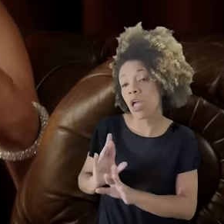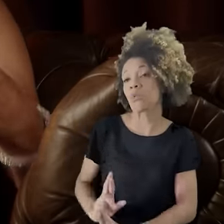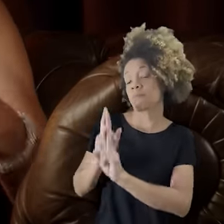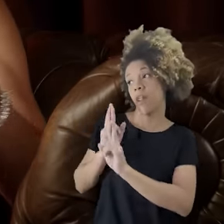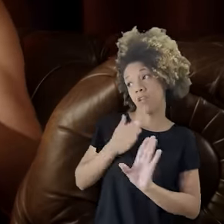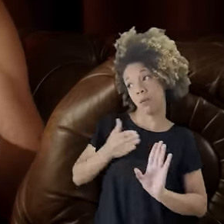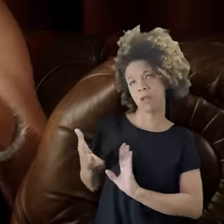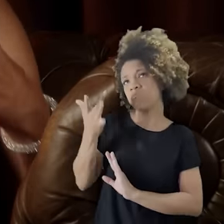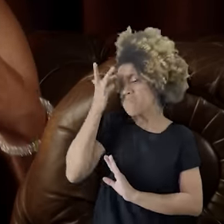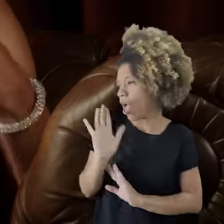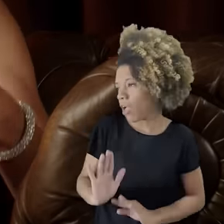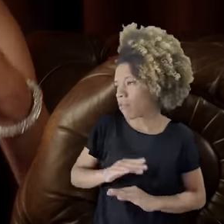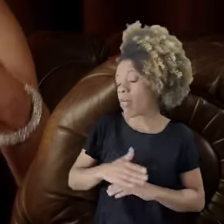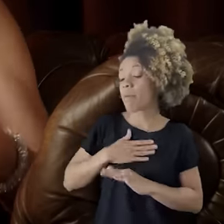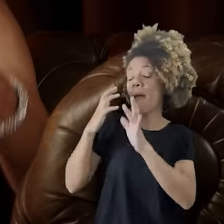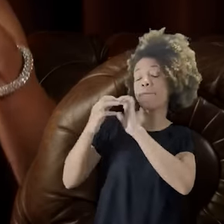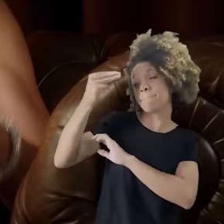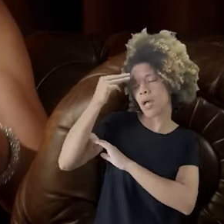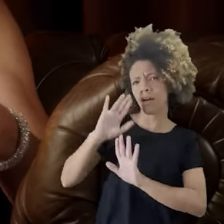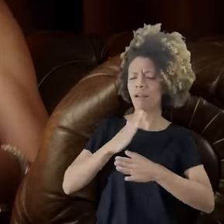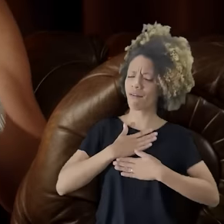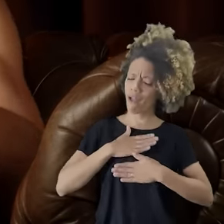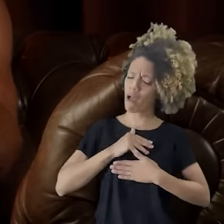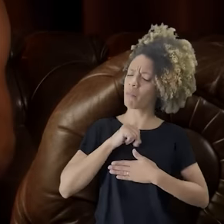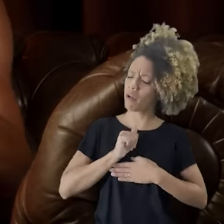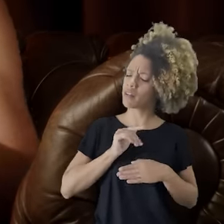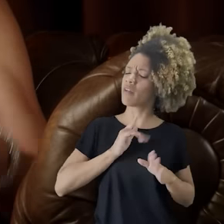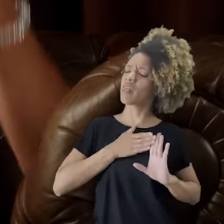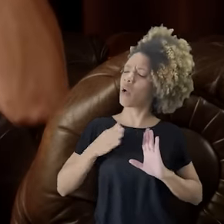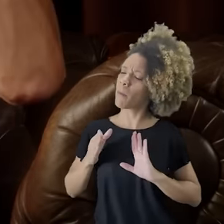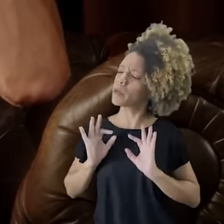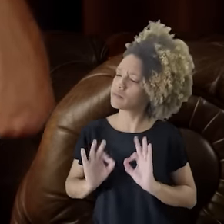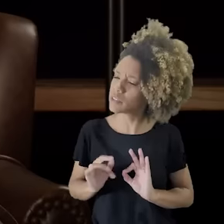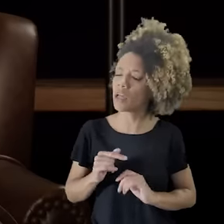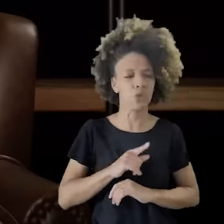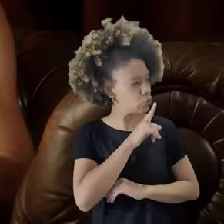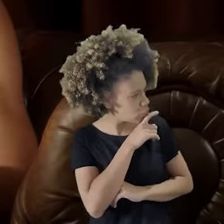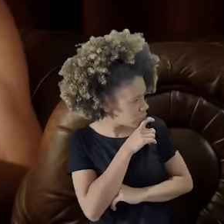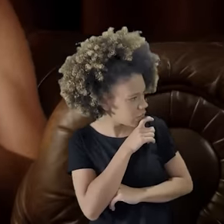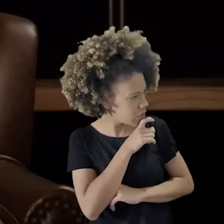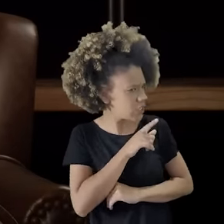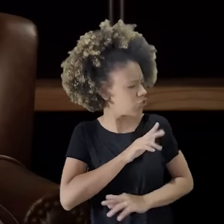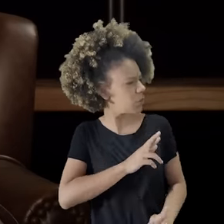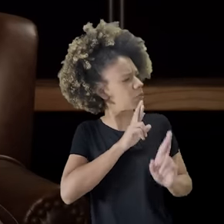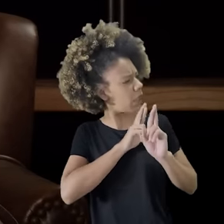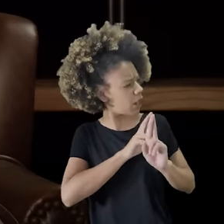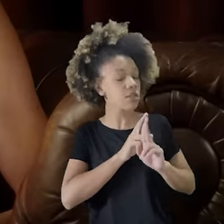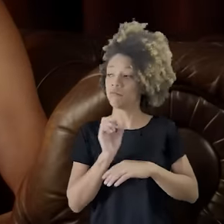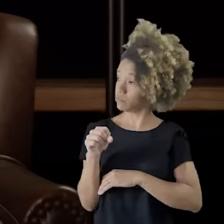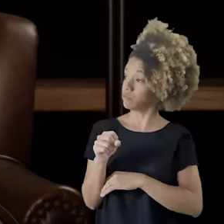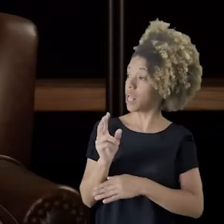aquele momento sei lá na minha mente era assim calma Ana vai chegar e você jura é você tinha uma esperança